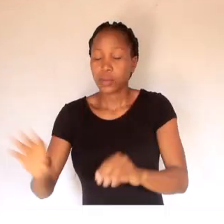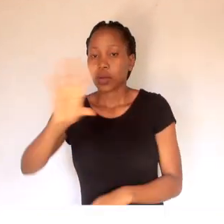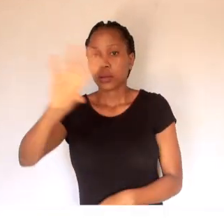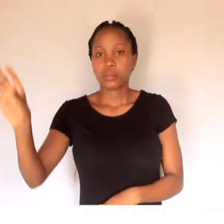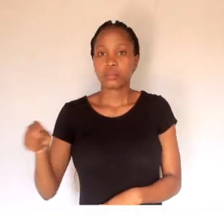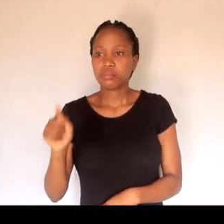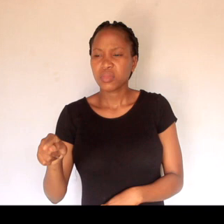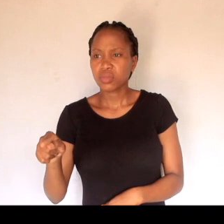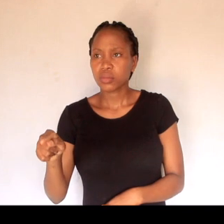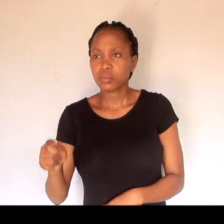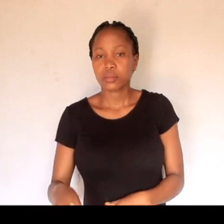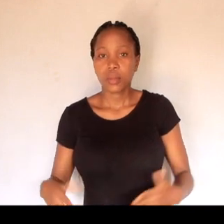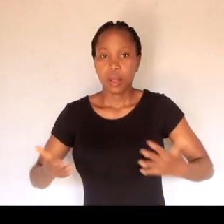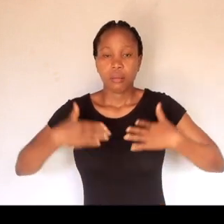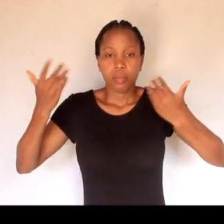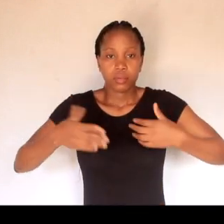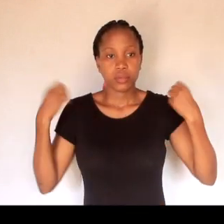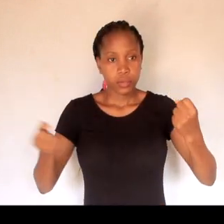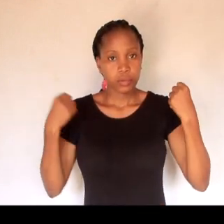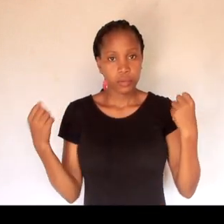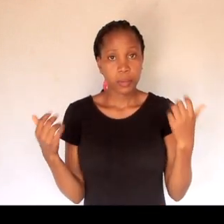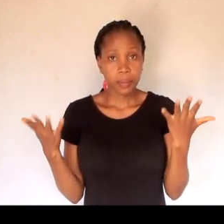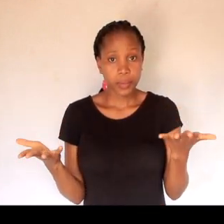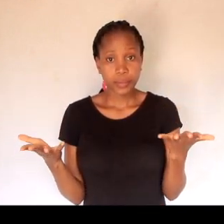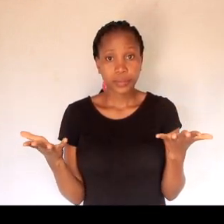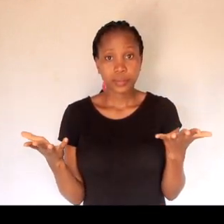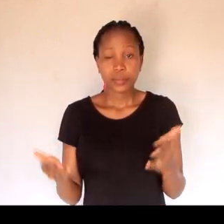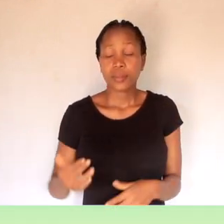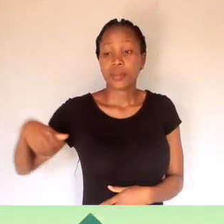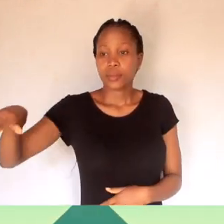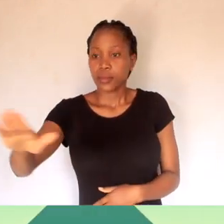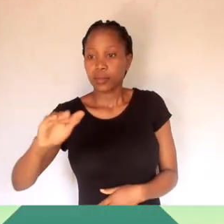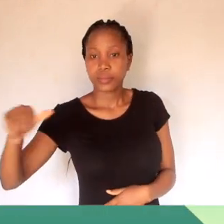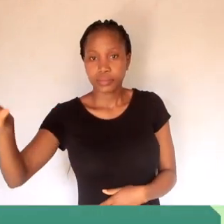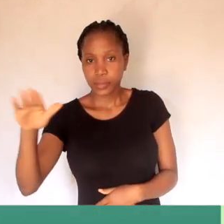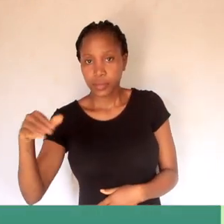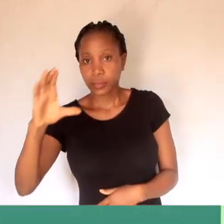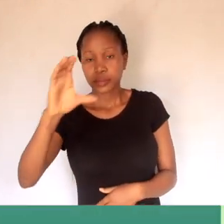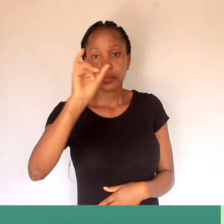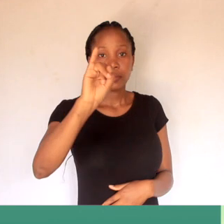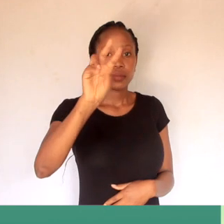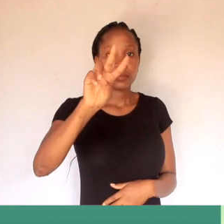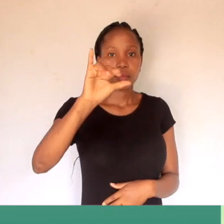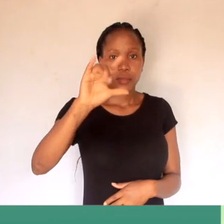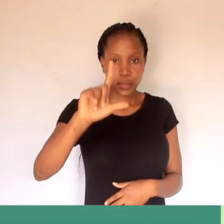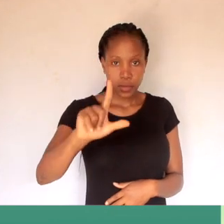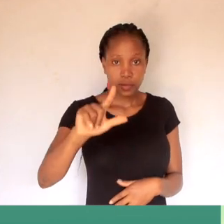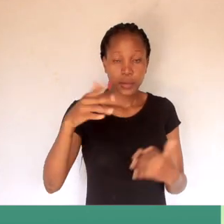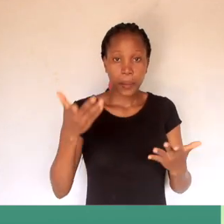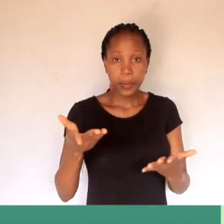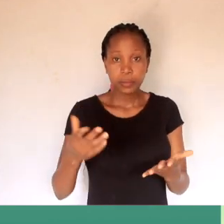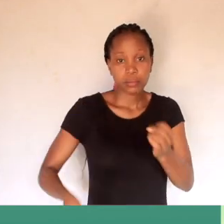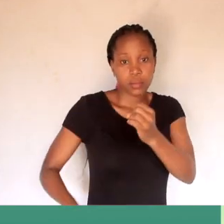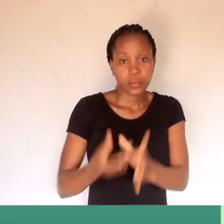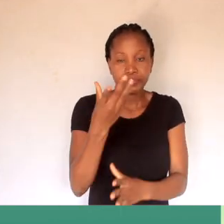um conjunto de organizações da sociedade civil e pessoas singulares na criação do Movimento de Educação para